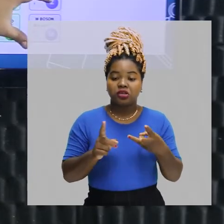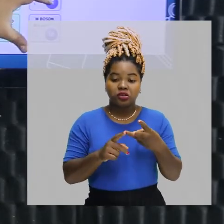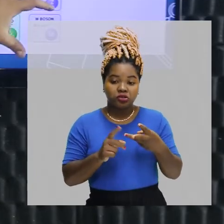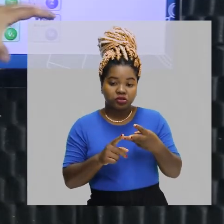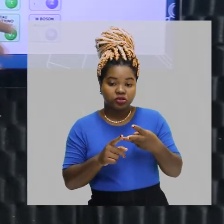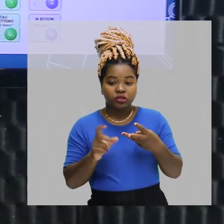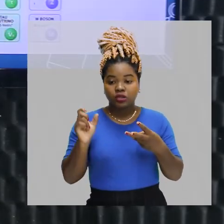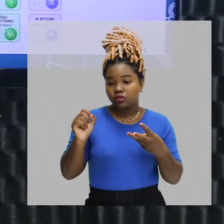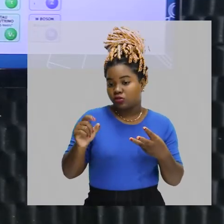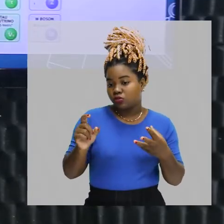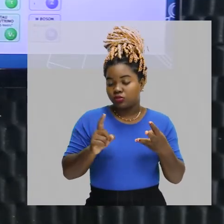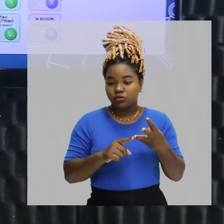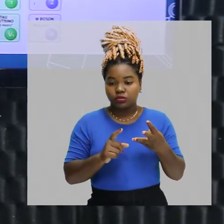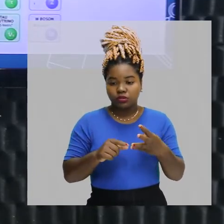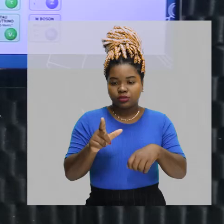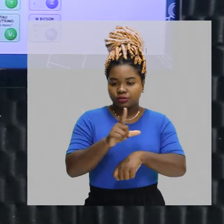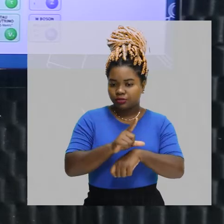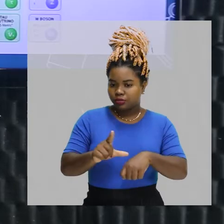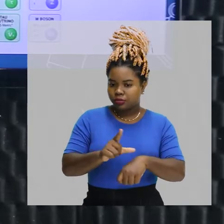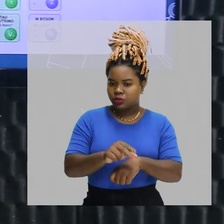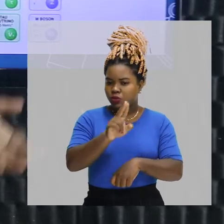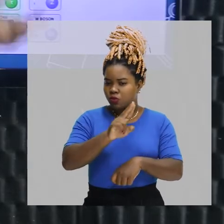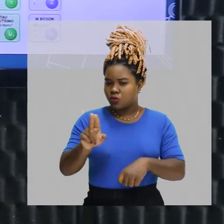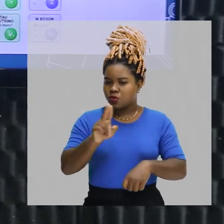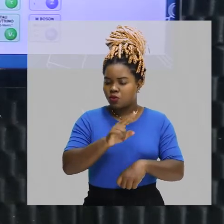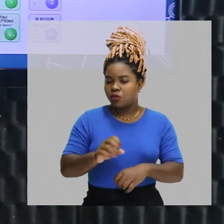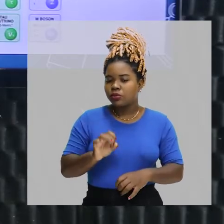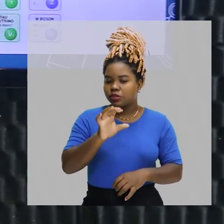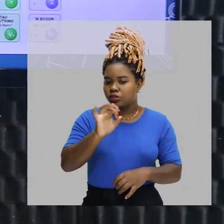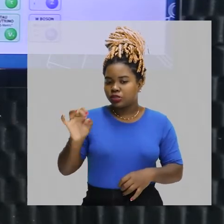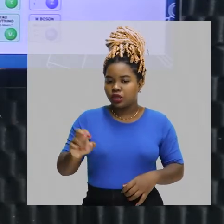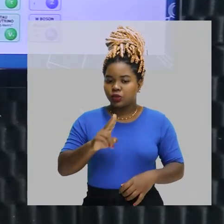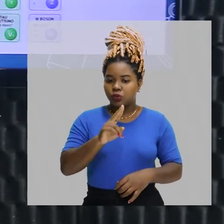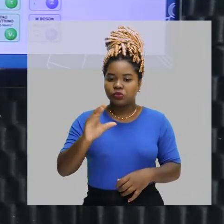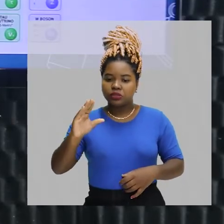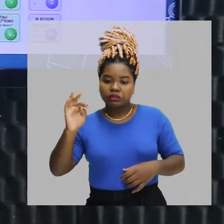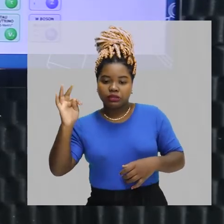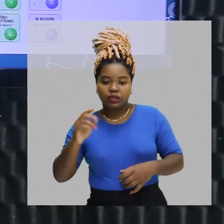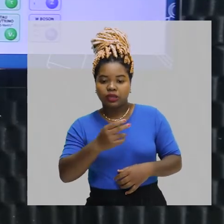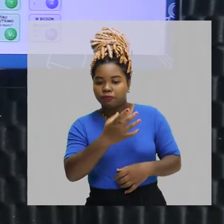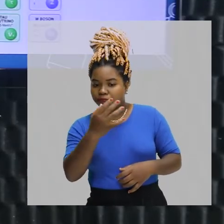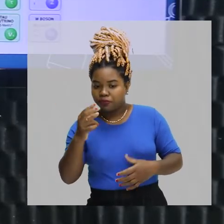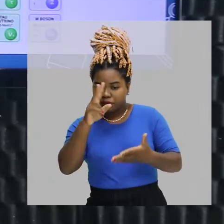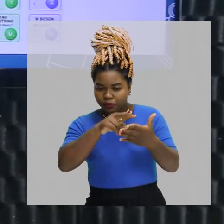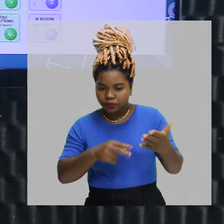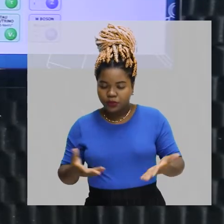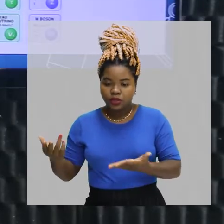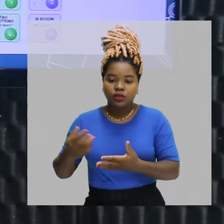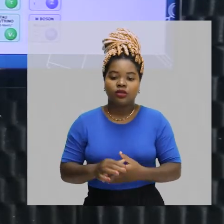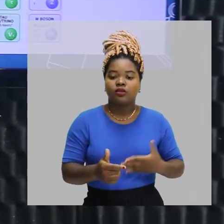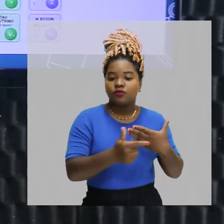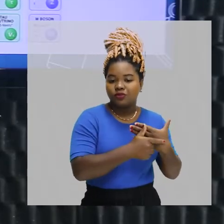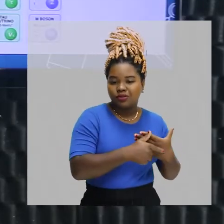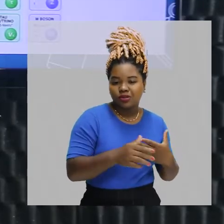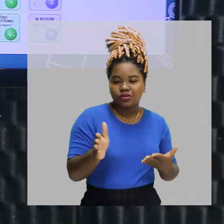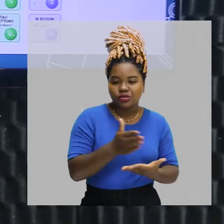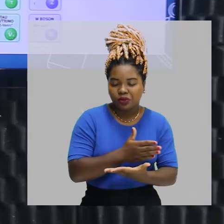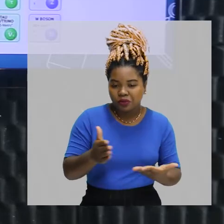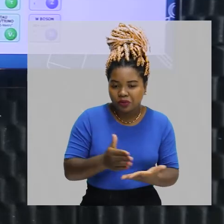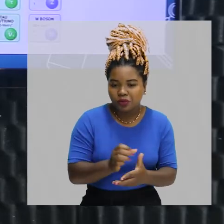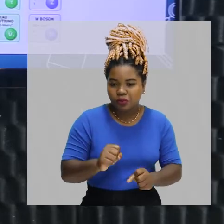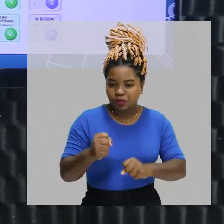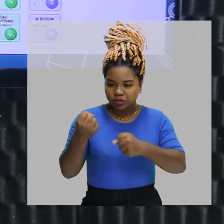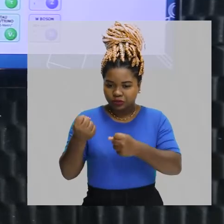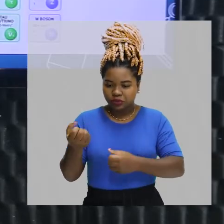bósons, certo? Então, essa é a divisão que existe e eles são responsáveis por alguma dessas forças de interação do